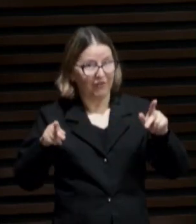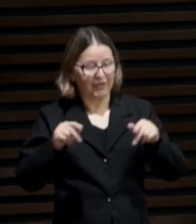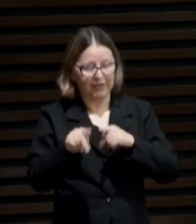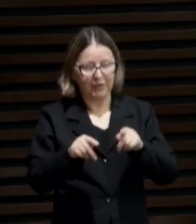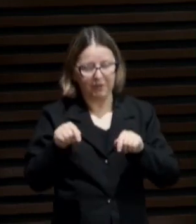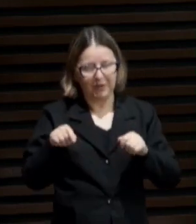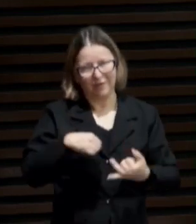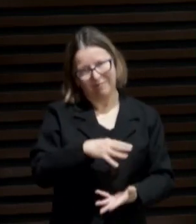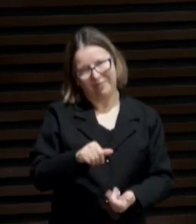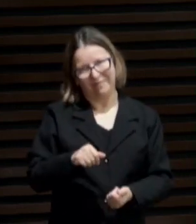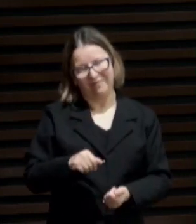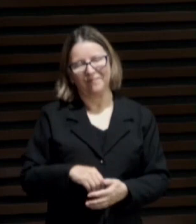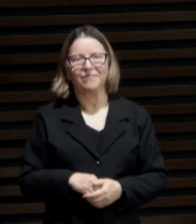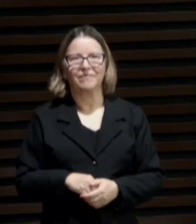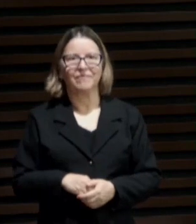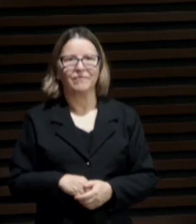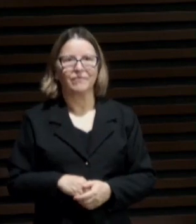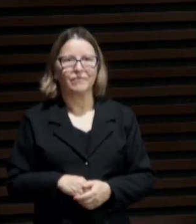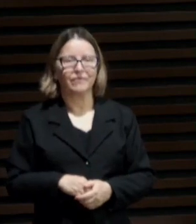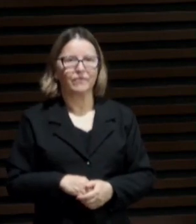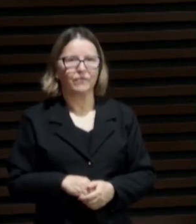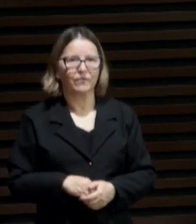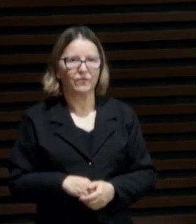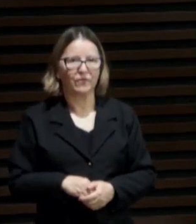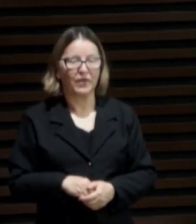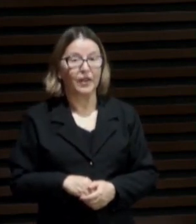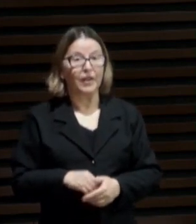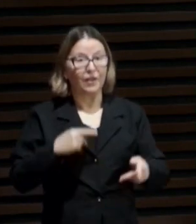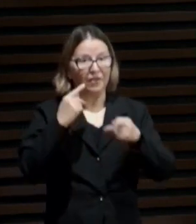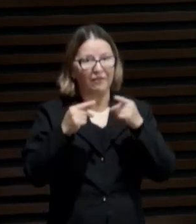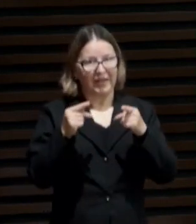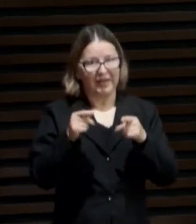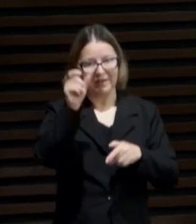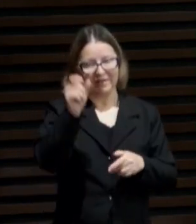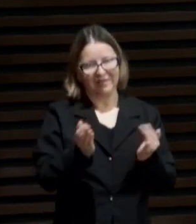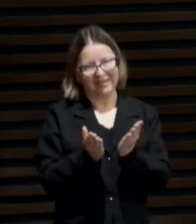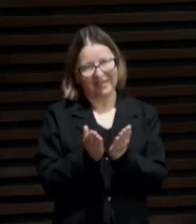Estamos dizendo alguma coisa errada aqui, meus irmãos? O falar do cristão